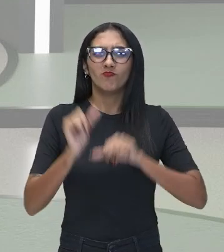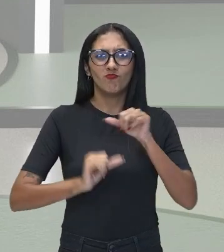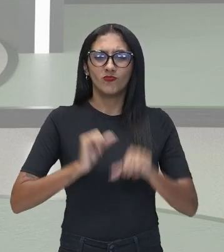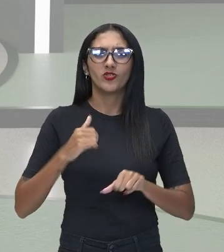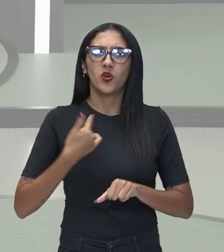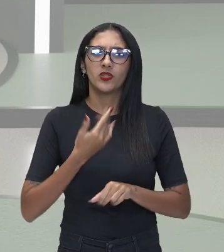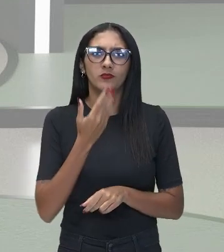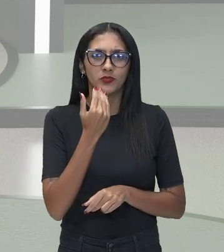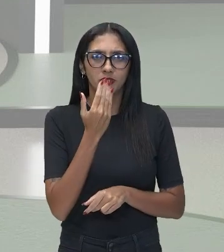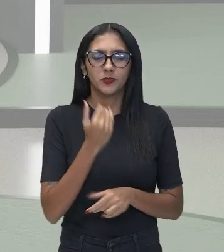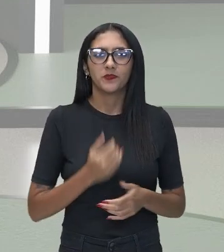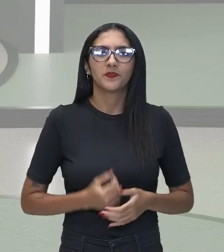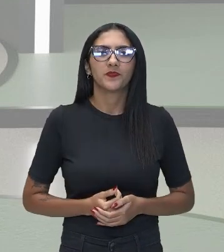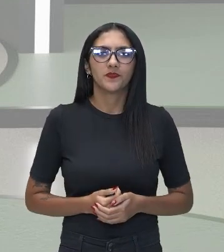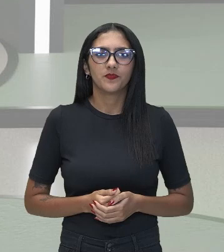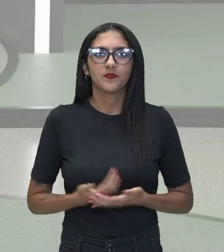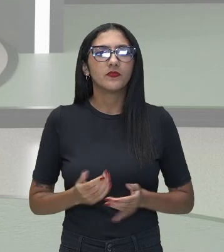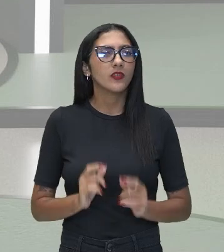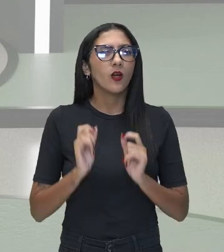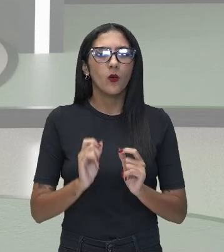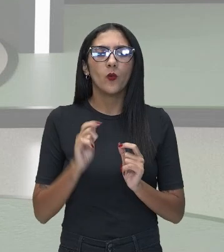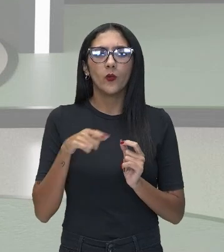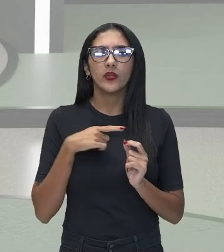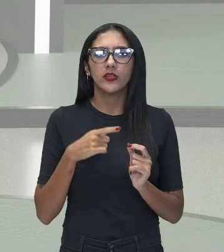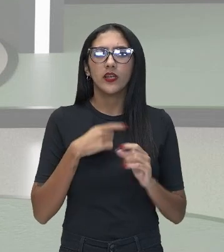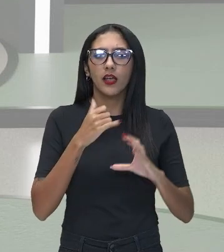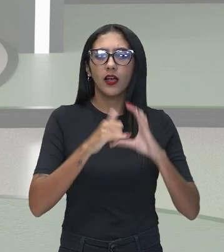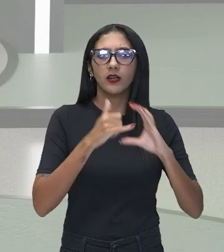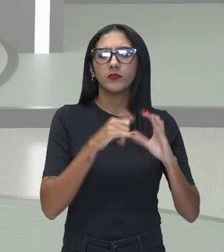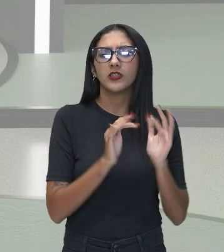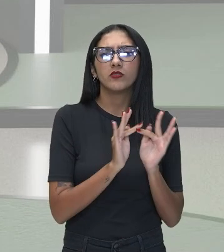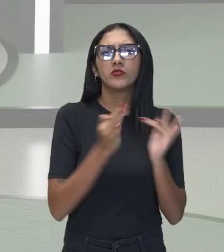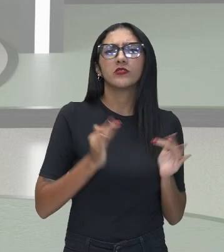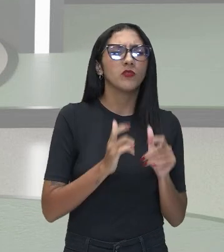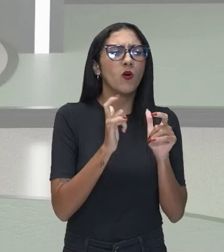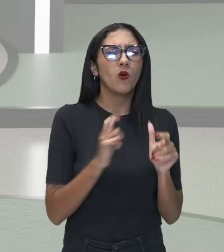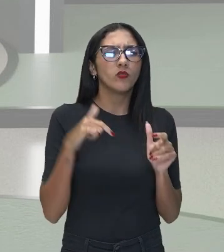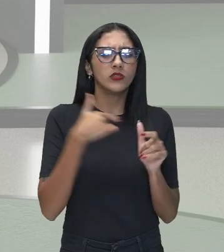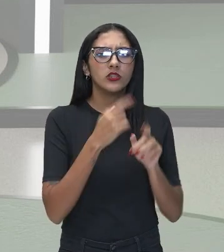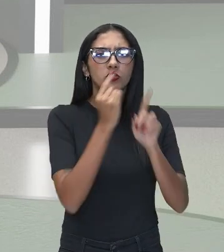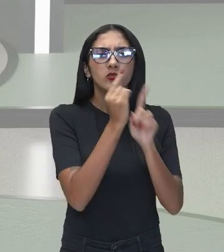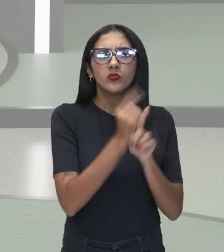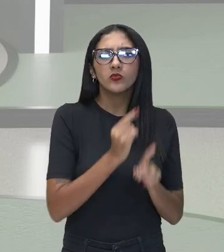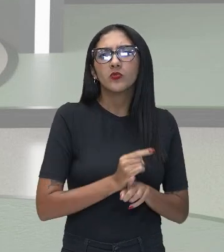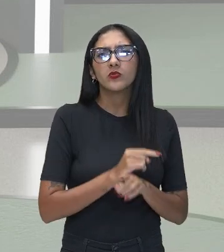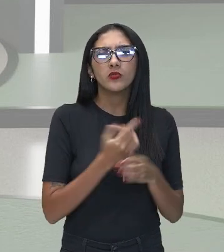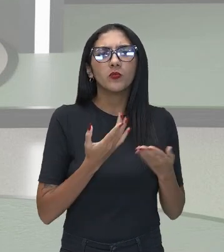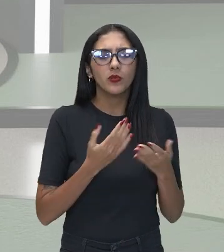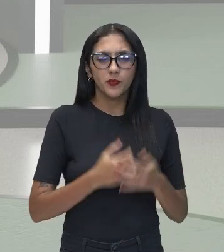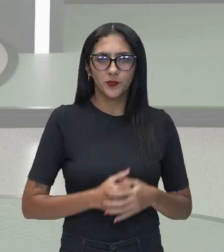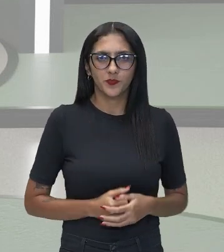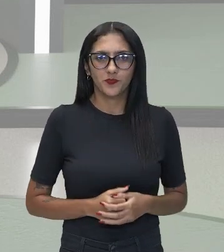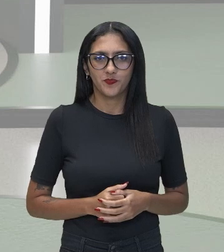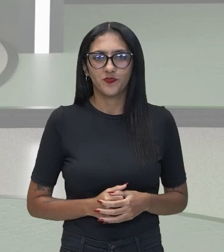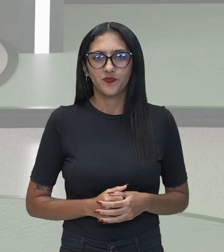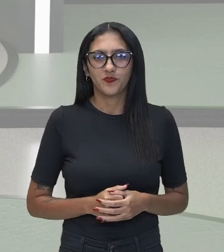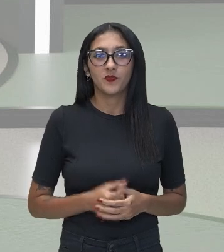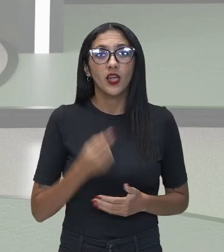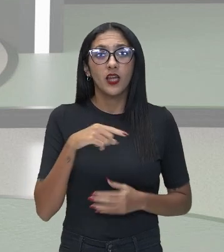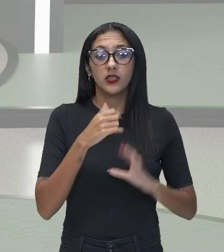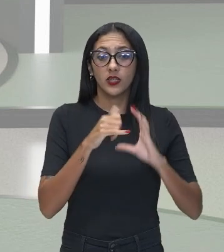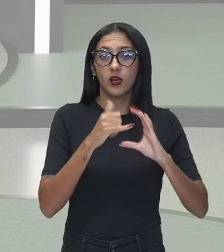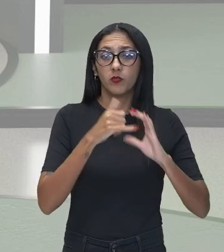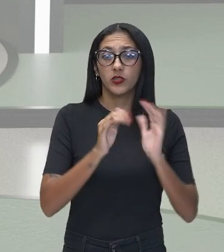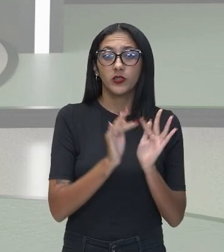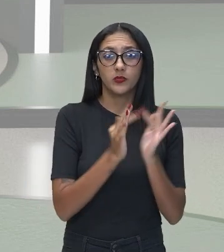alimentação. Então, o que que são os carboidratos simples? Onde é que a gente enxerga os carboidratos simples? Os carboidratos